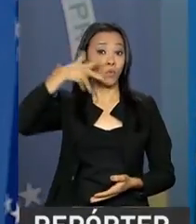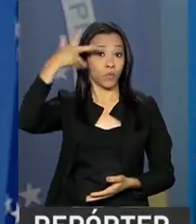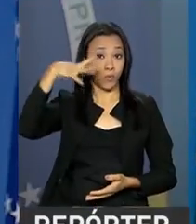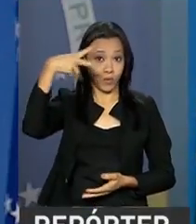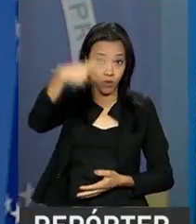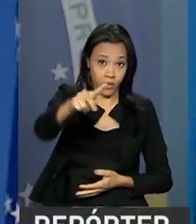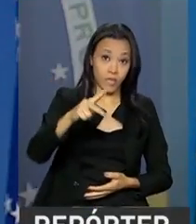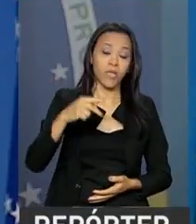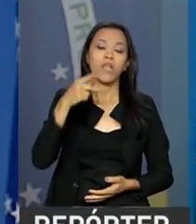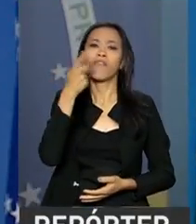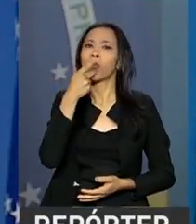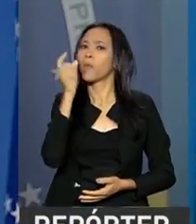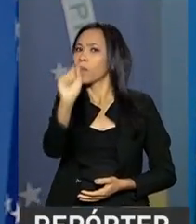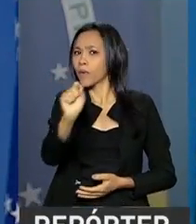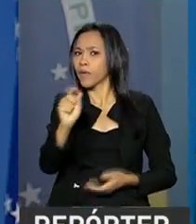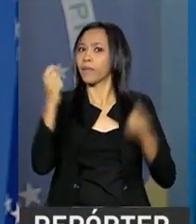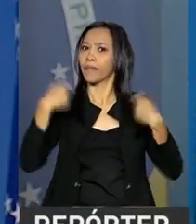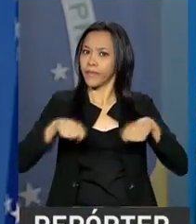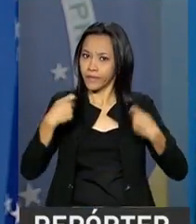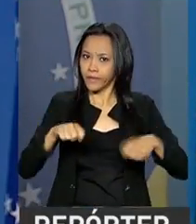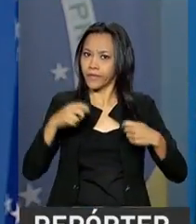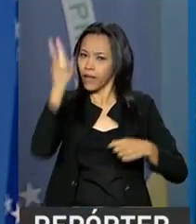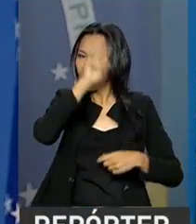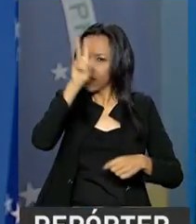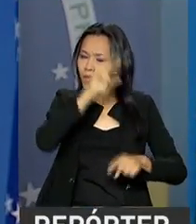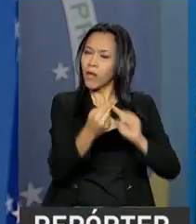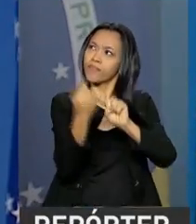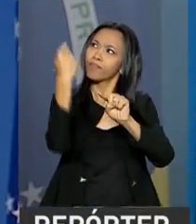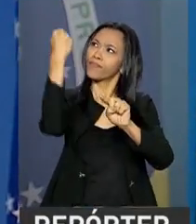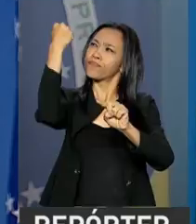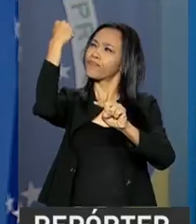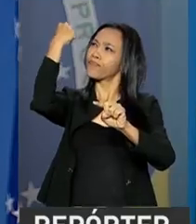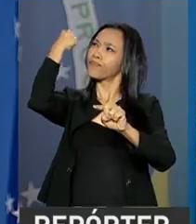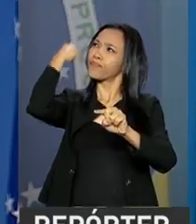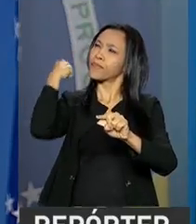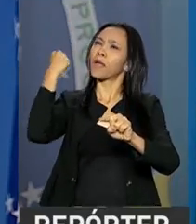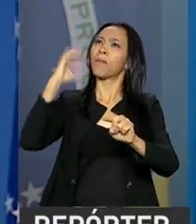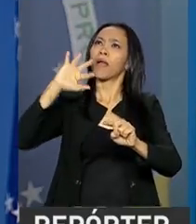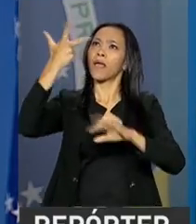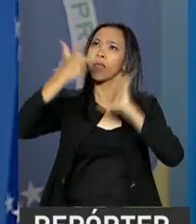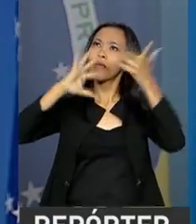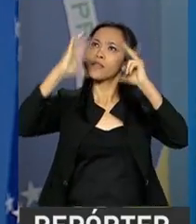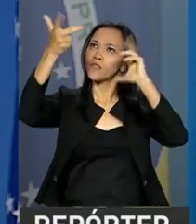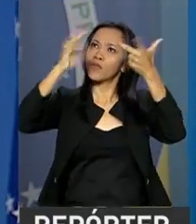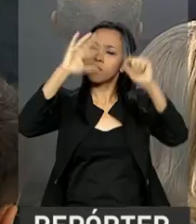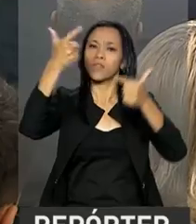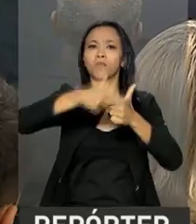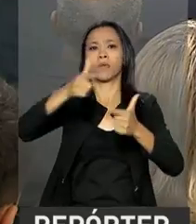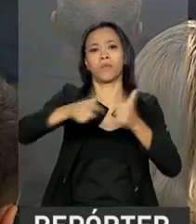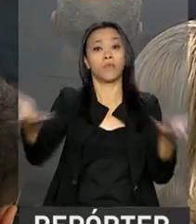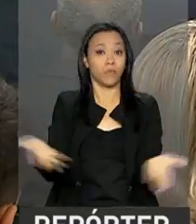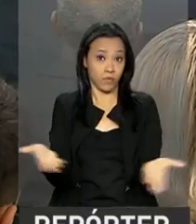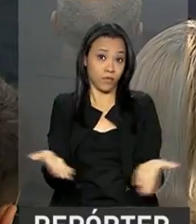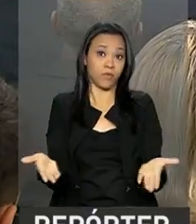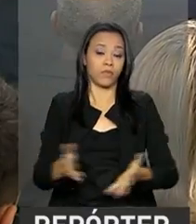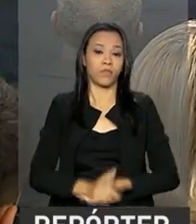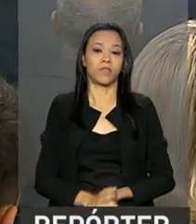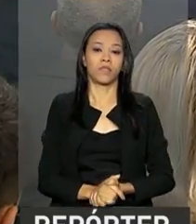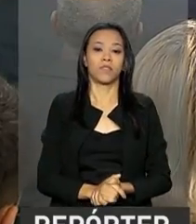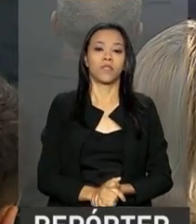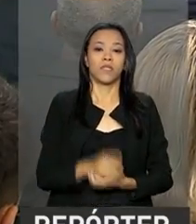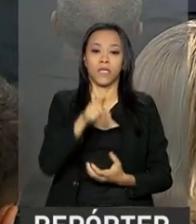temer afirmou que é preciso recorrer ao passado para buscar soluções dos problemas atuais documentos